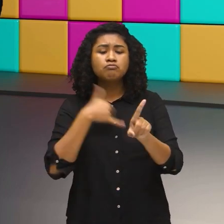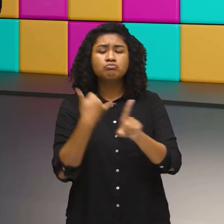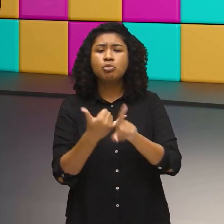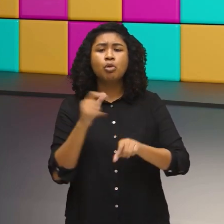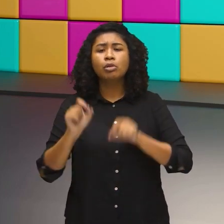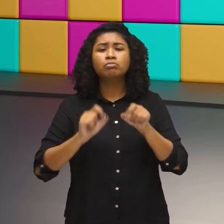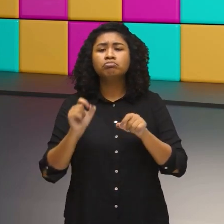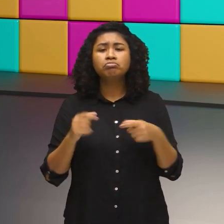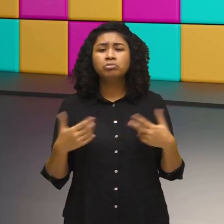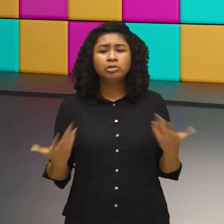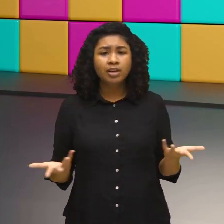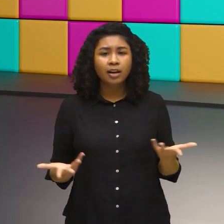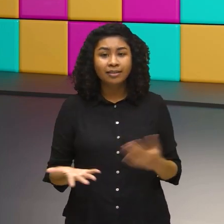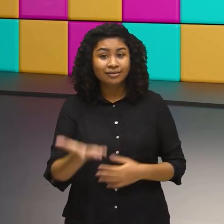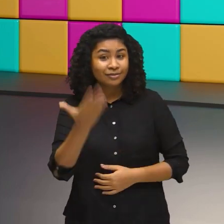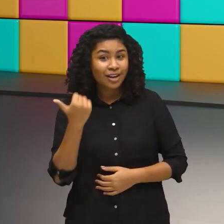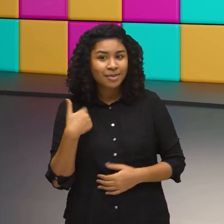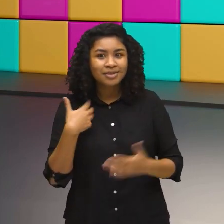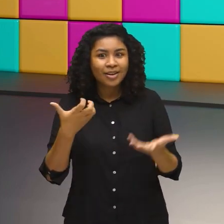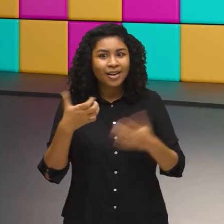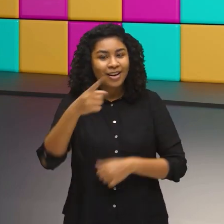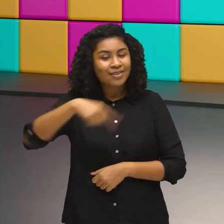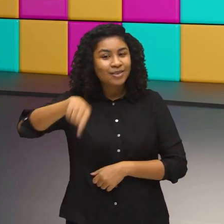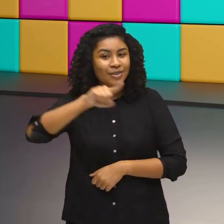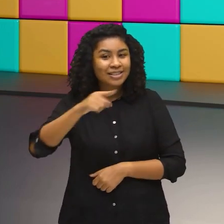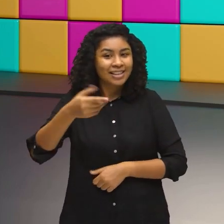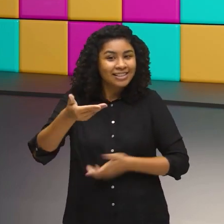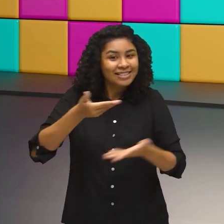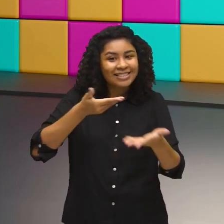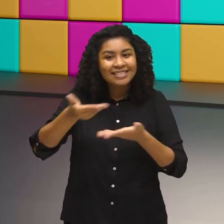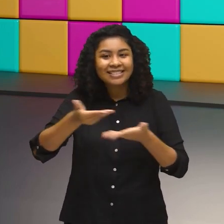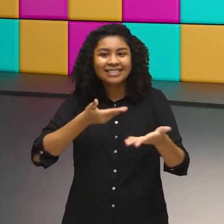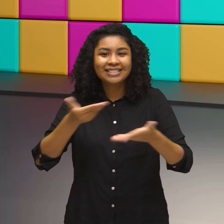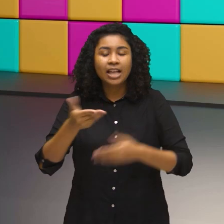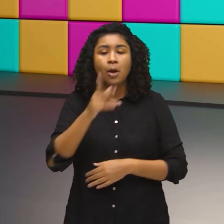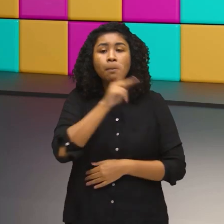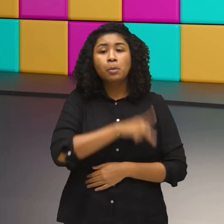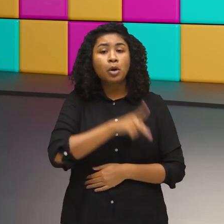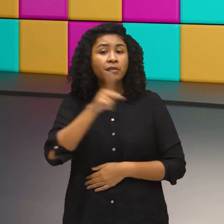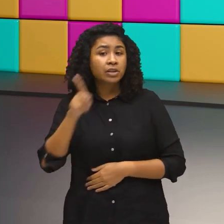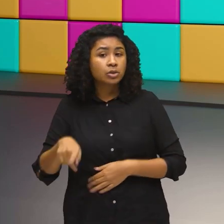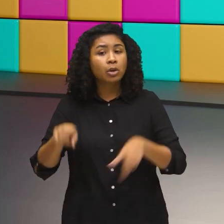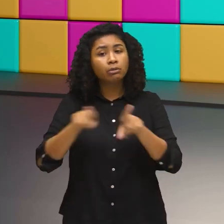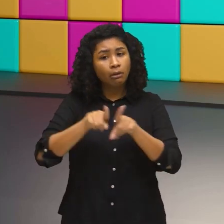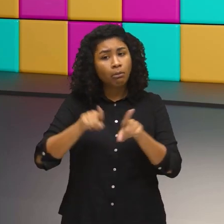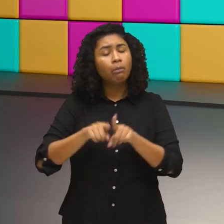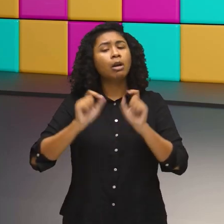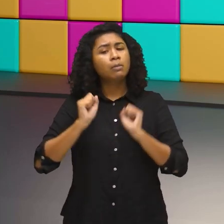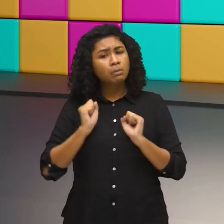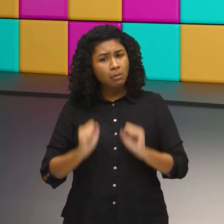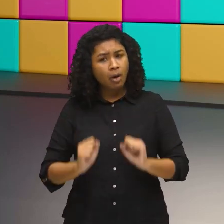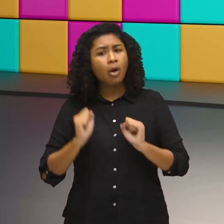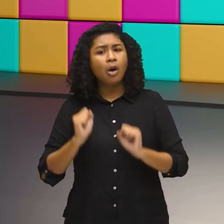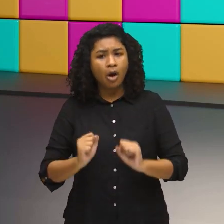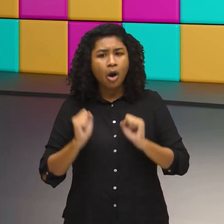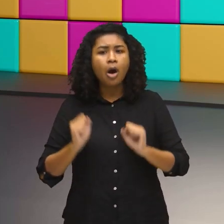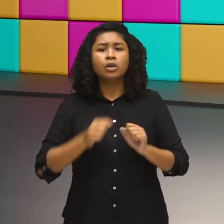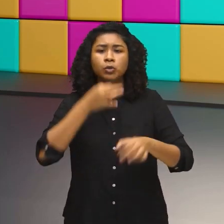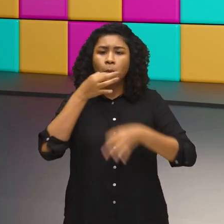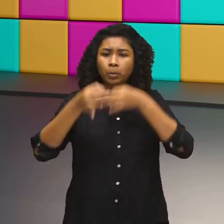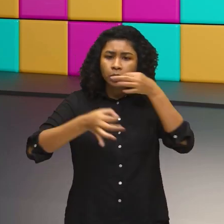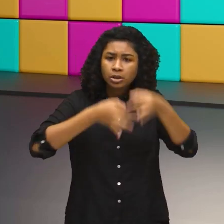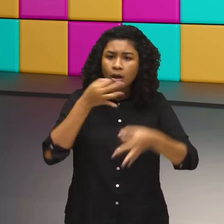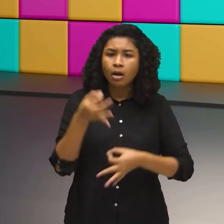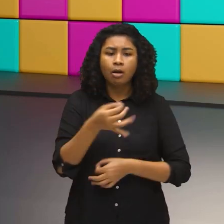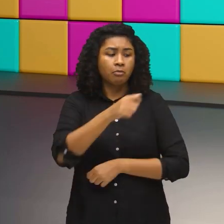Vamos lá? Gostaria que vocês participassem comigo, tá? Os professores também, se puderem nos ajudar, os alunos.